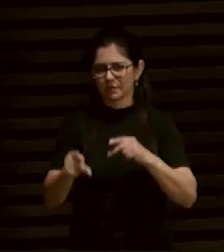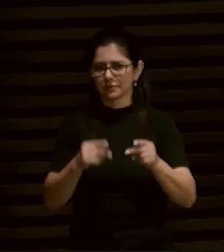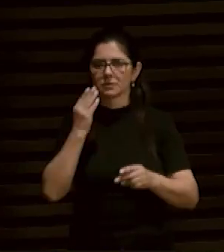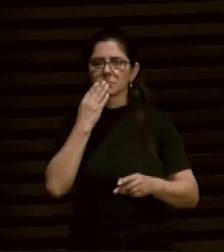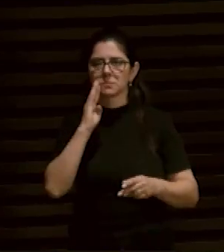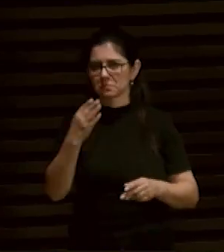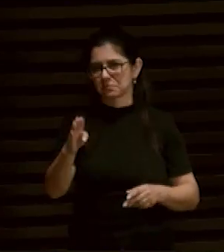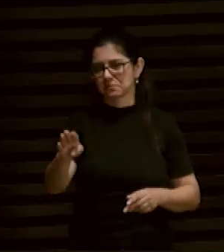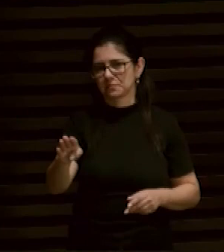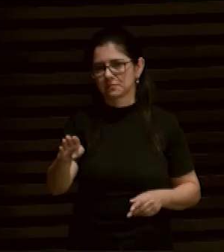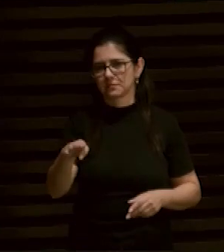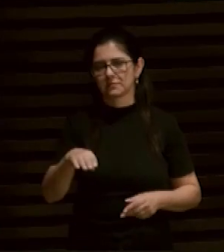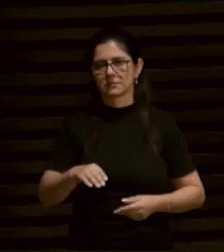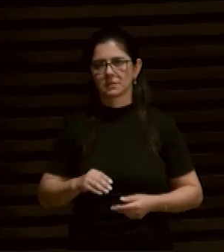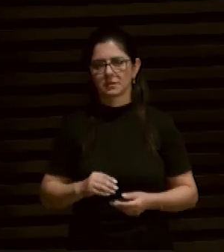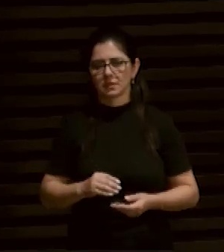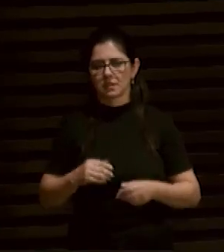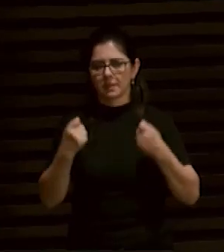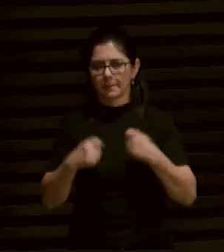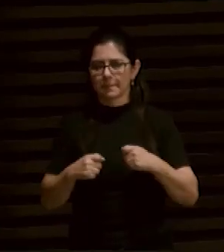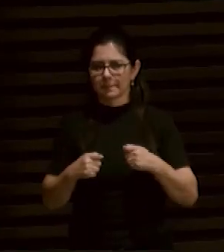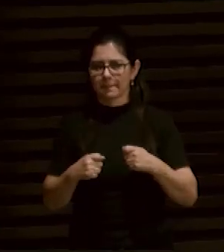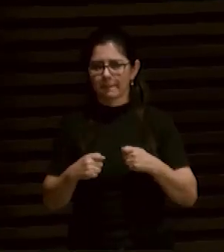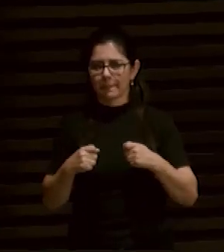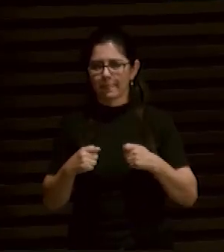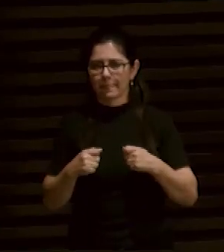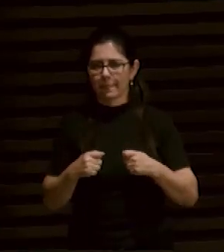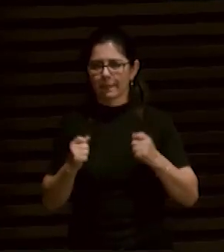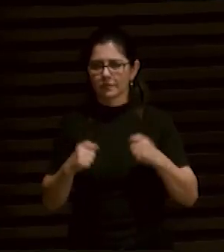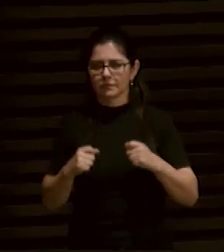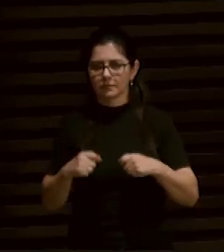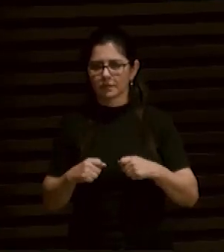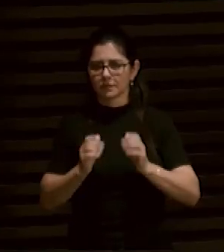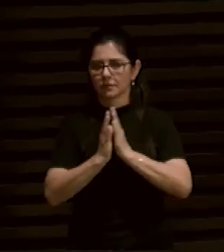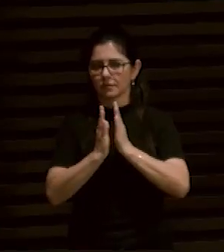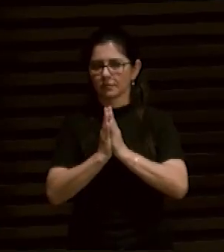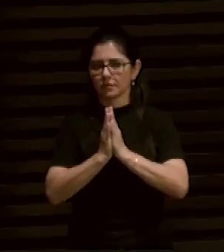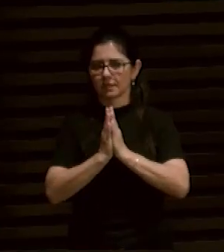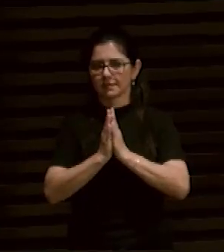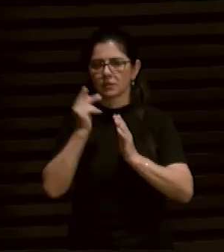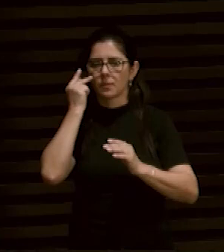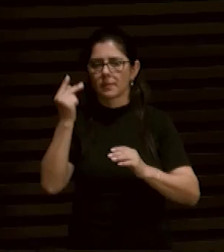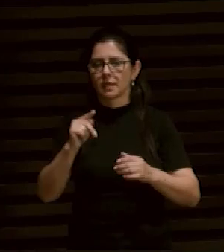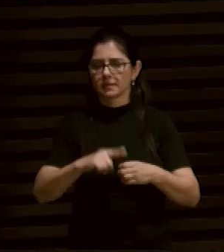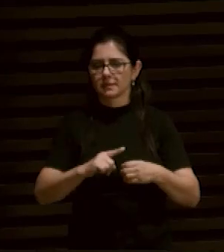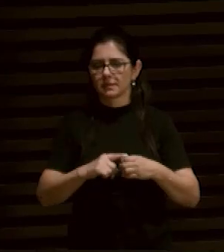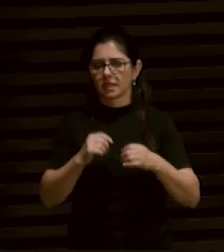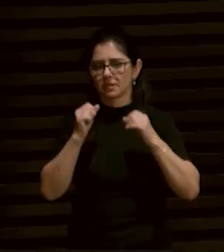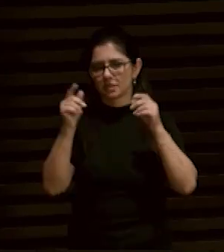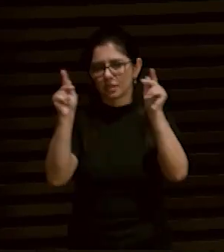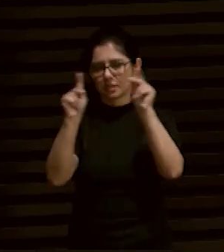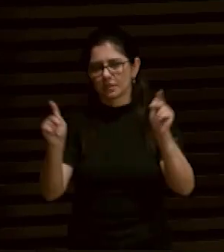meus irmãos, perante a cidade para que ela pudesse ser abençoada, para que houvesse paz na cidade. Eles não deveriam, como diz o texto,